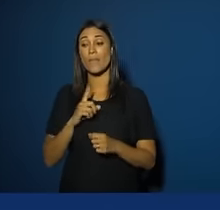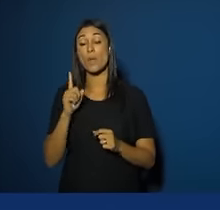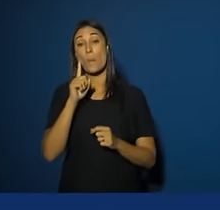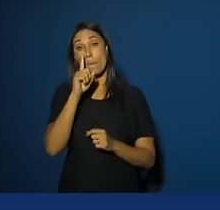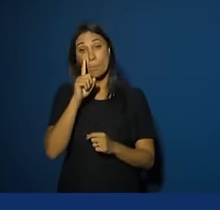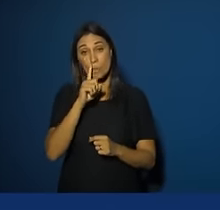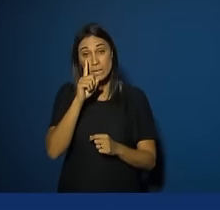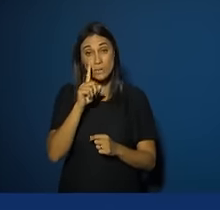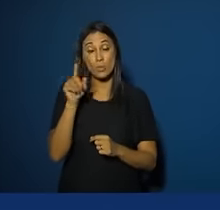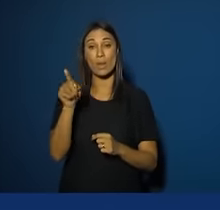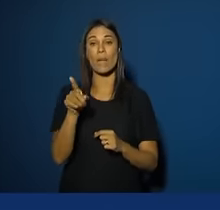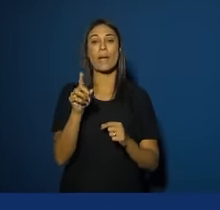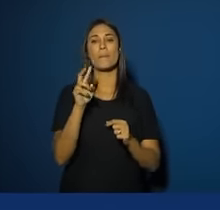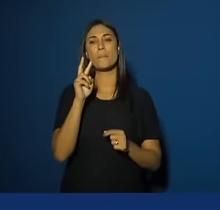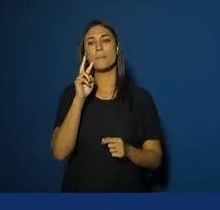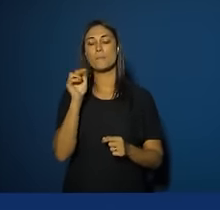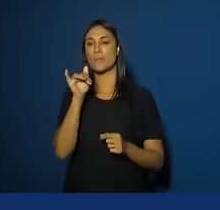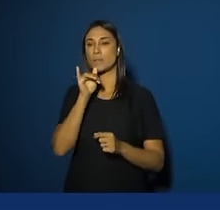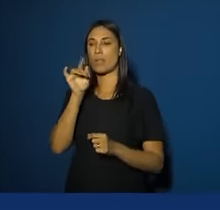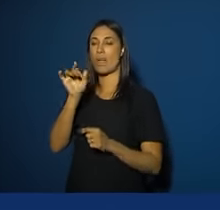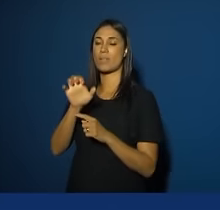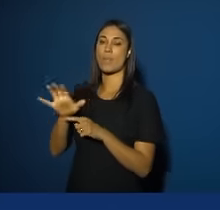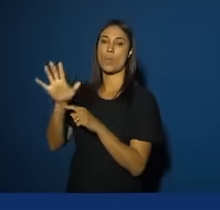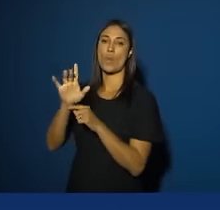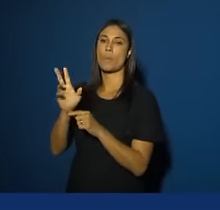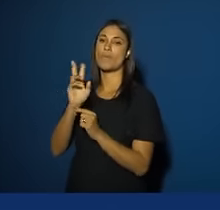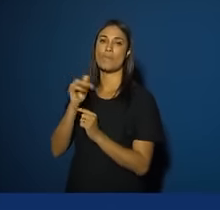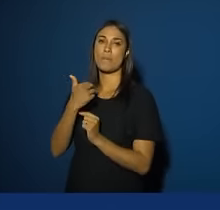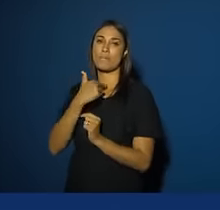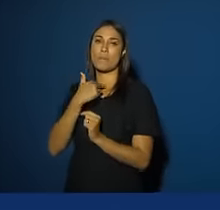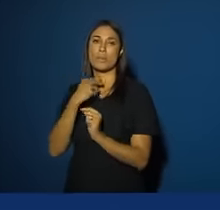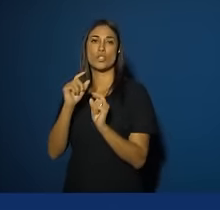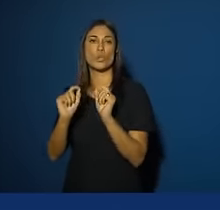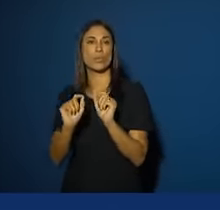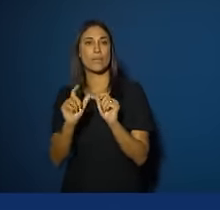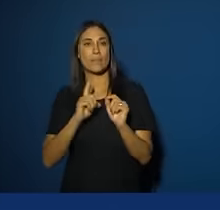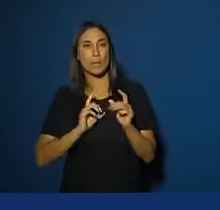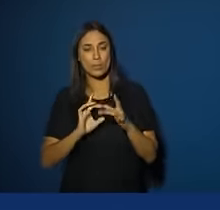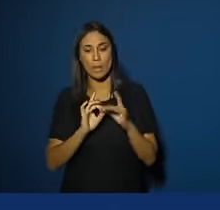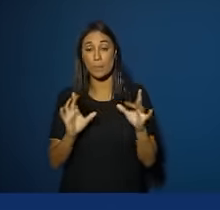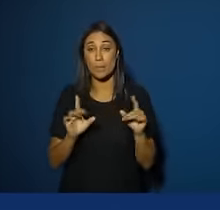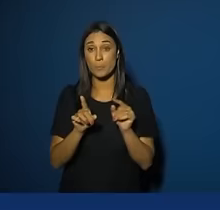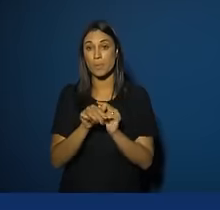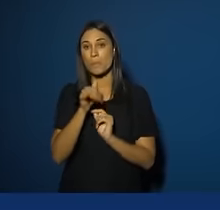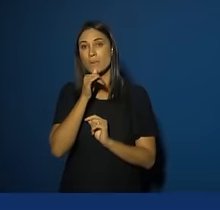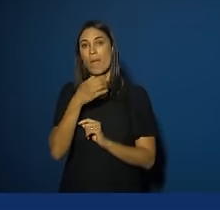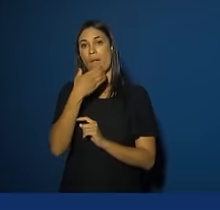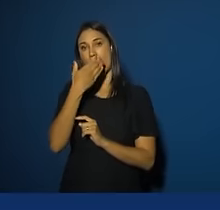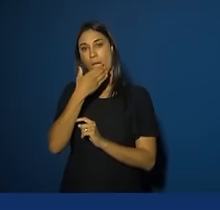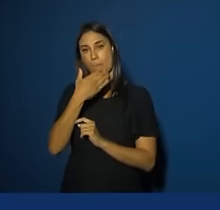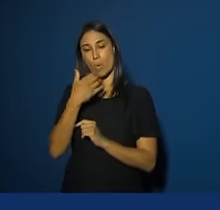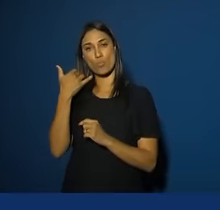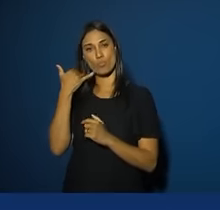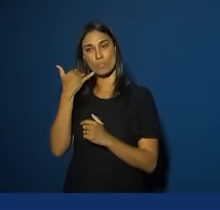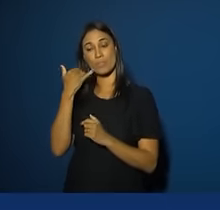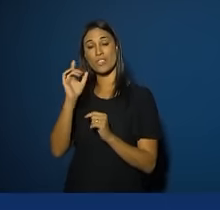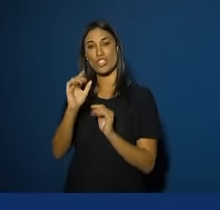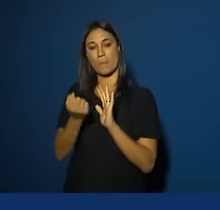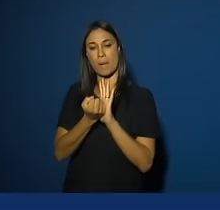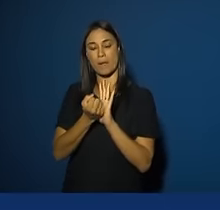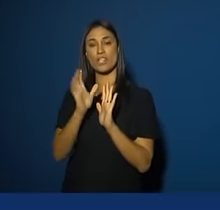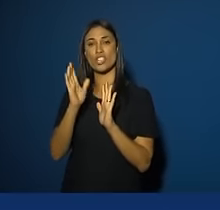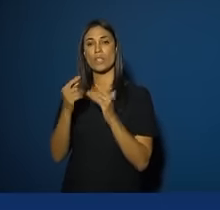risco regulatório, o regulador europeu não vai permitir que o Google fique do tamanho que está. A discussão da Apple já está ocorrendo. Mas,